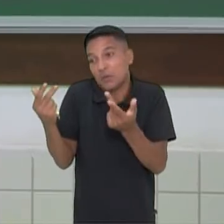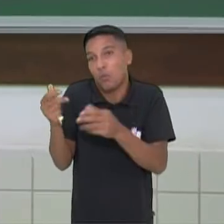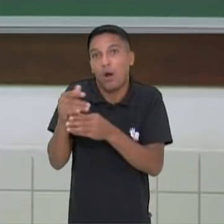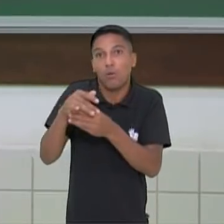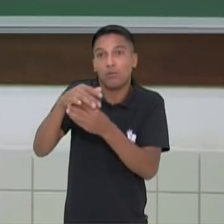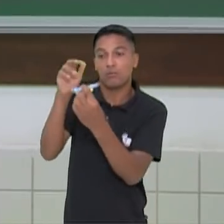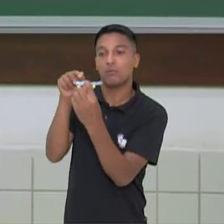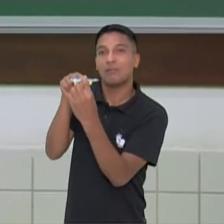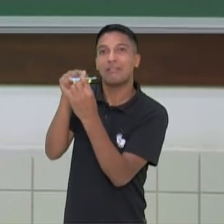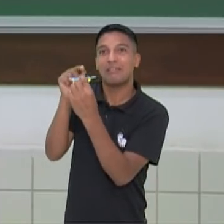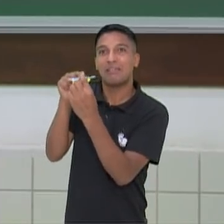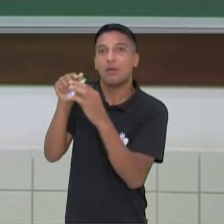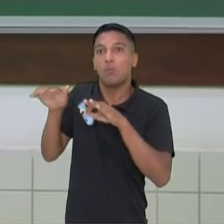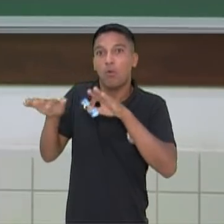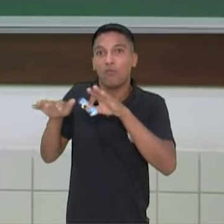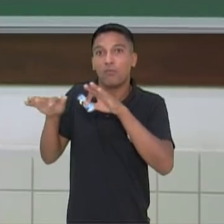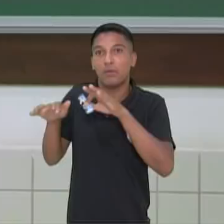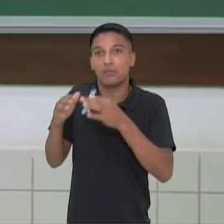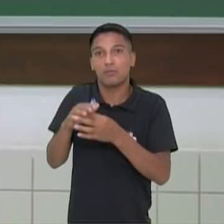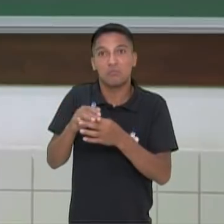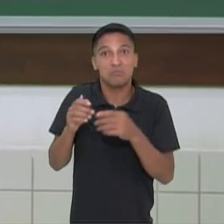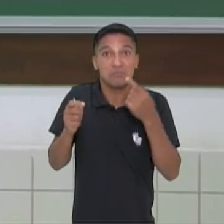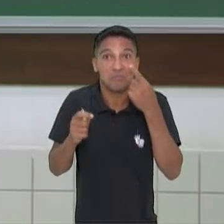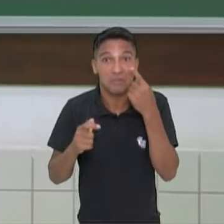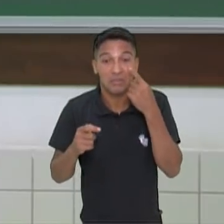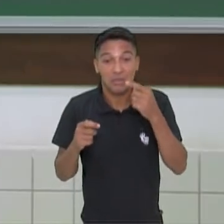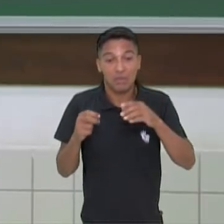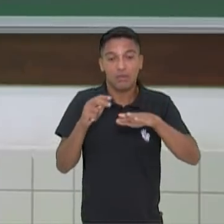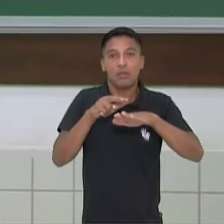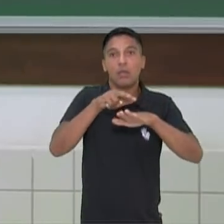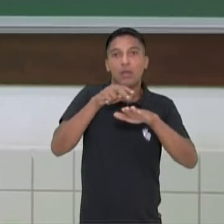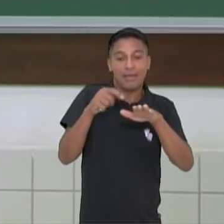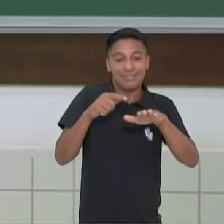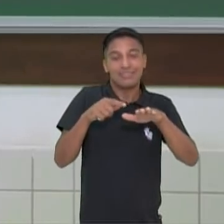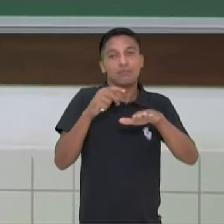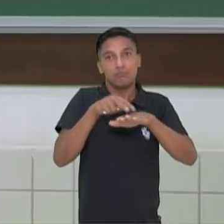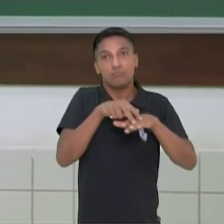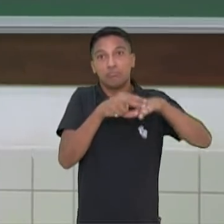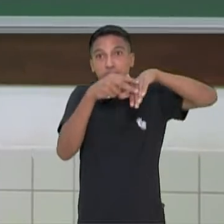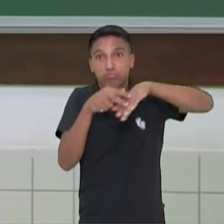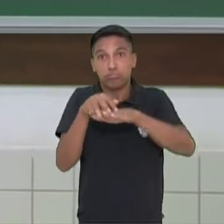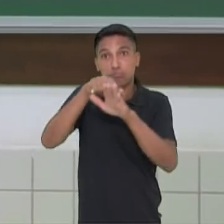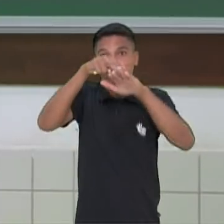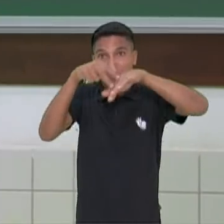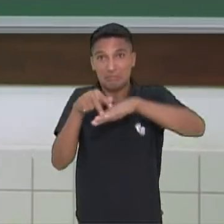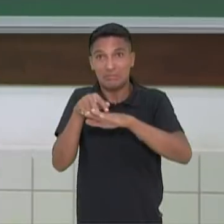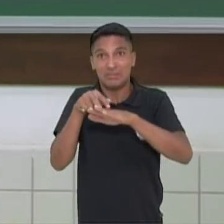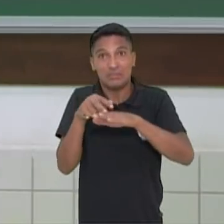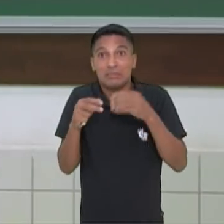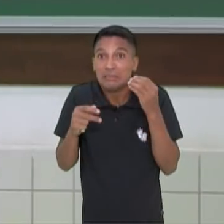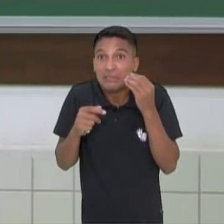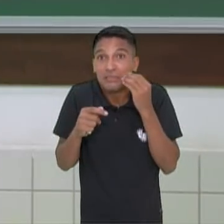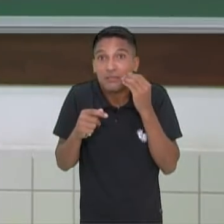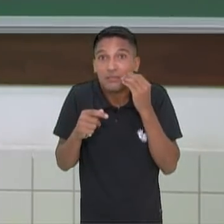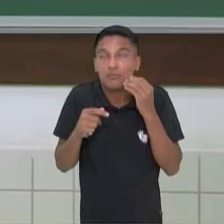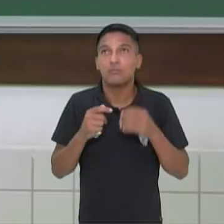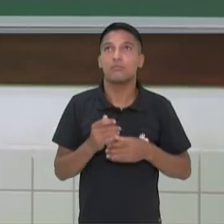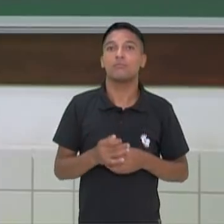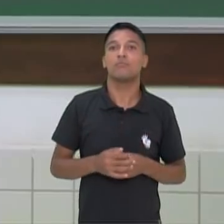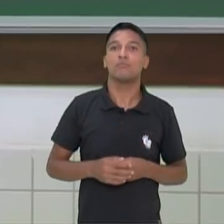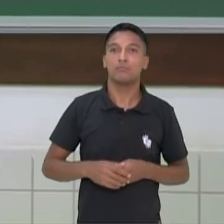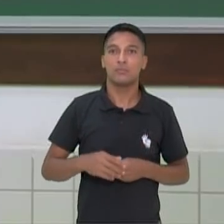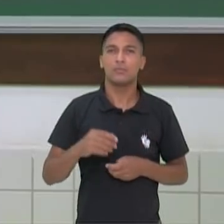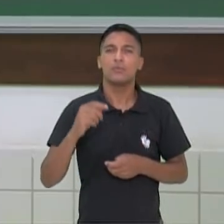mesmo movimento que ele fazia na onda nessa prancha sobre roda. E daí eles descobriram a